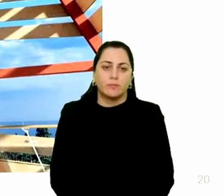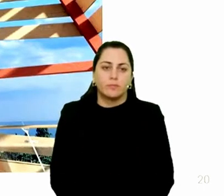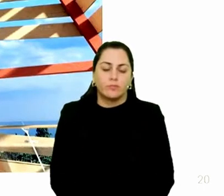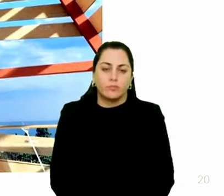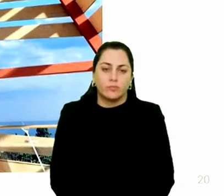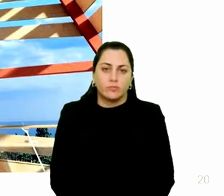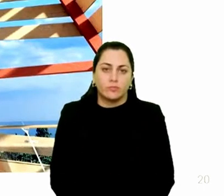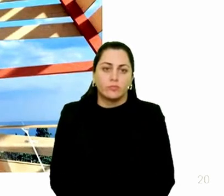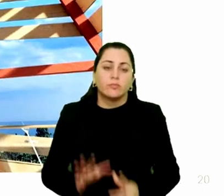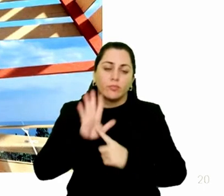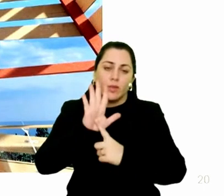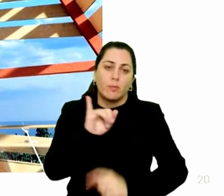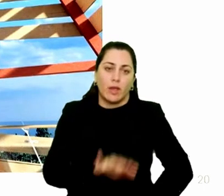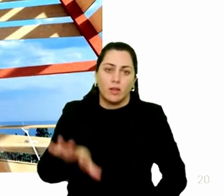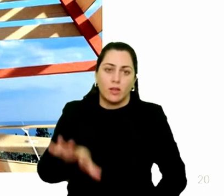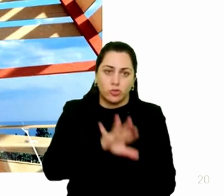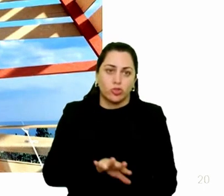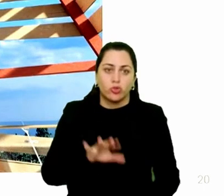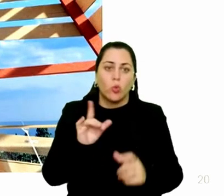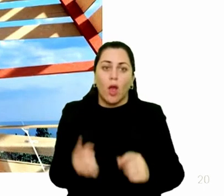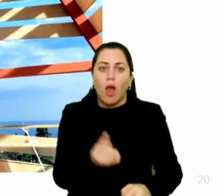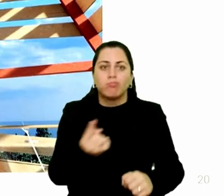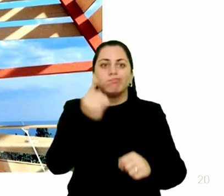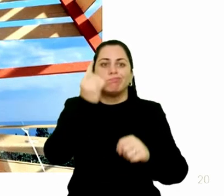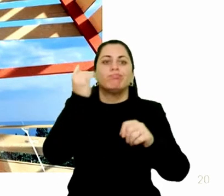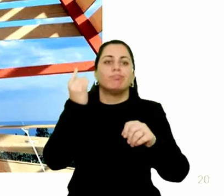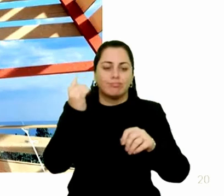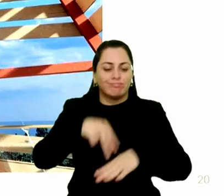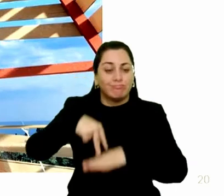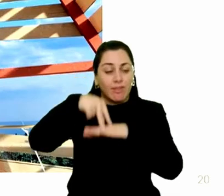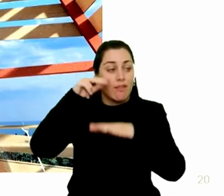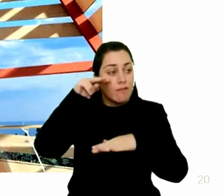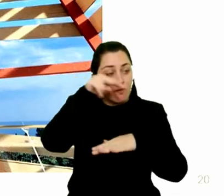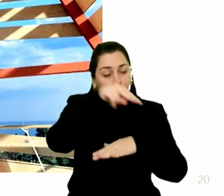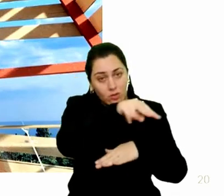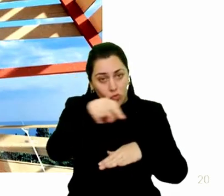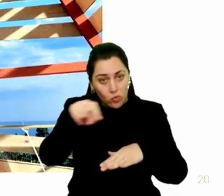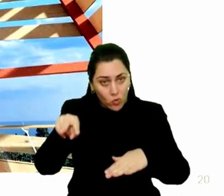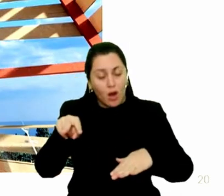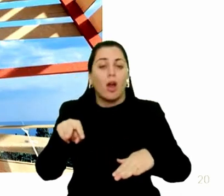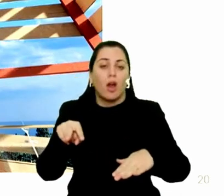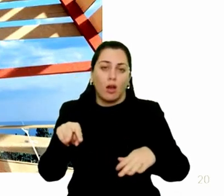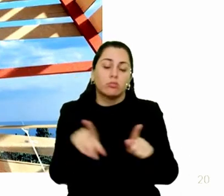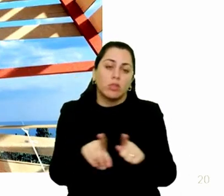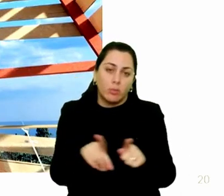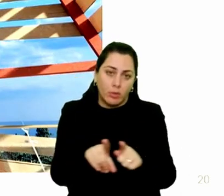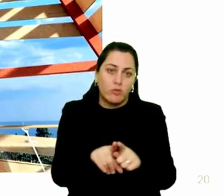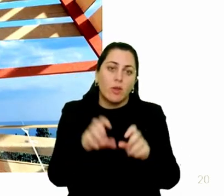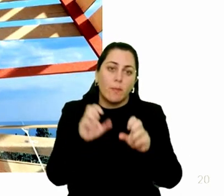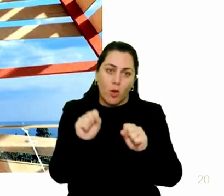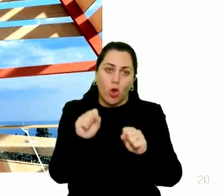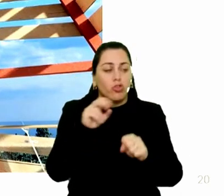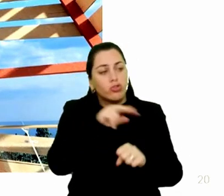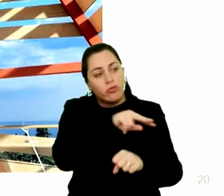E aí, aqui está uma das imagens do mirante multifuncional. Então, o mirante, além dele ter a função de mirante, de você poder ir